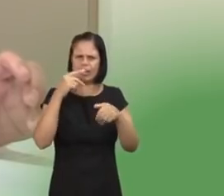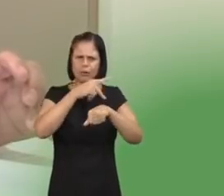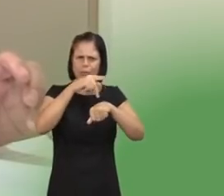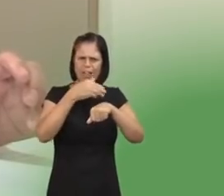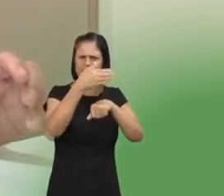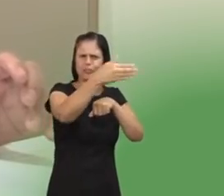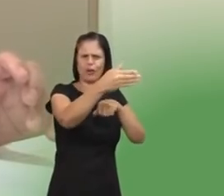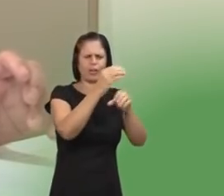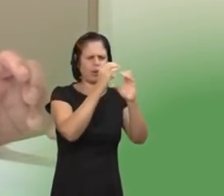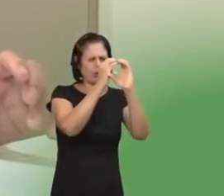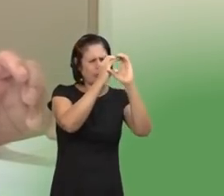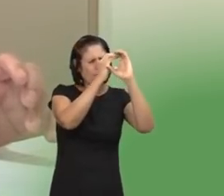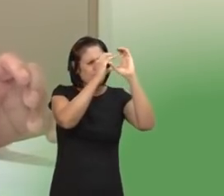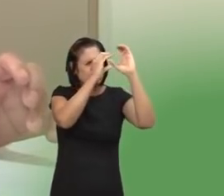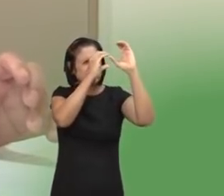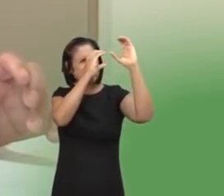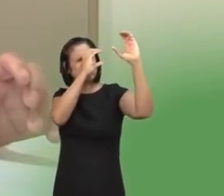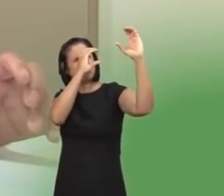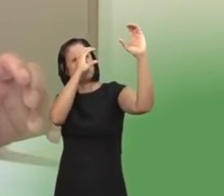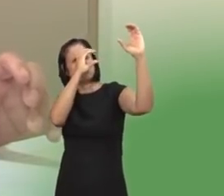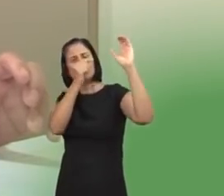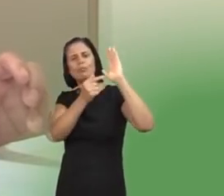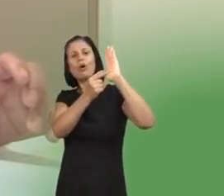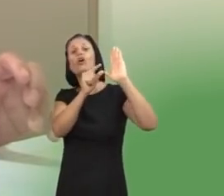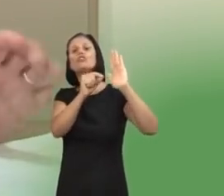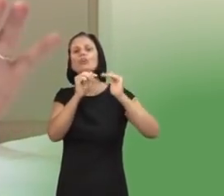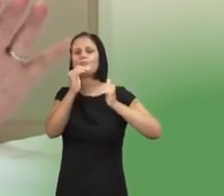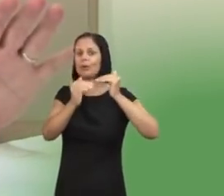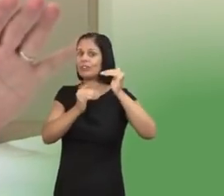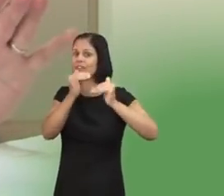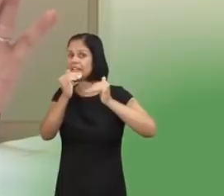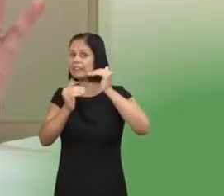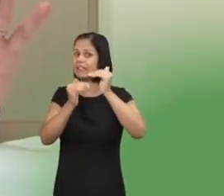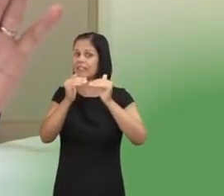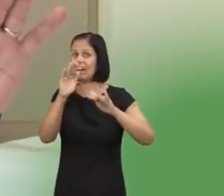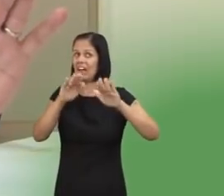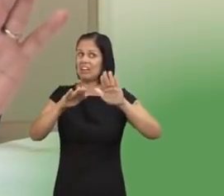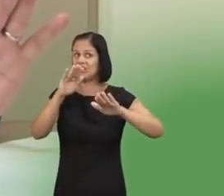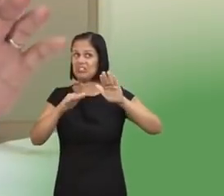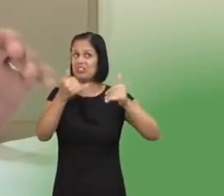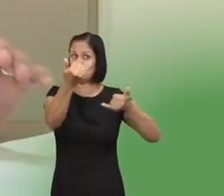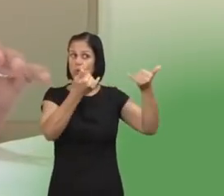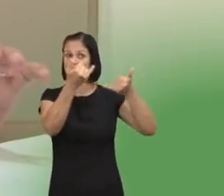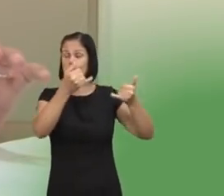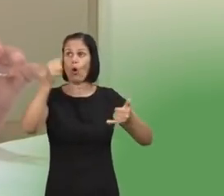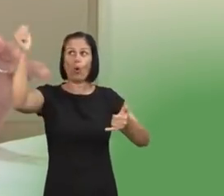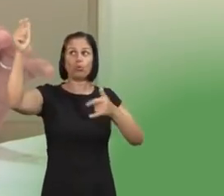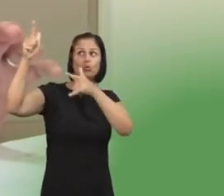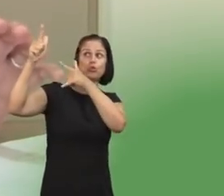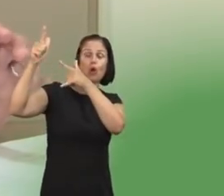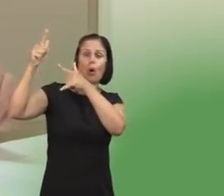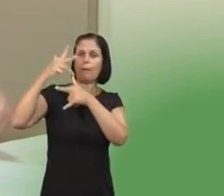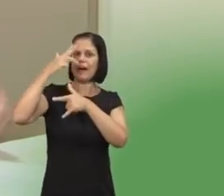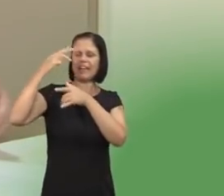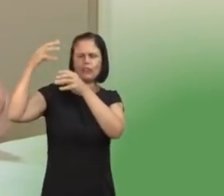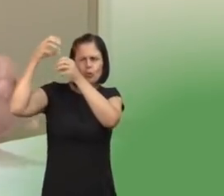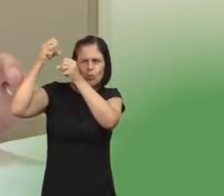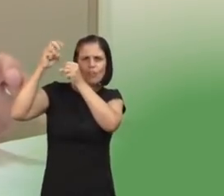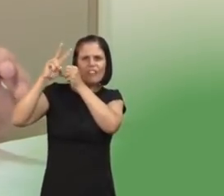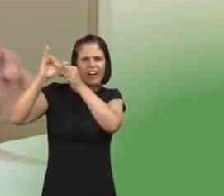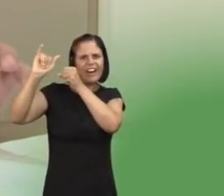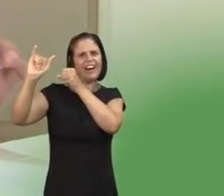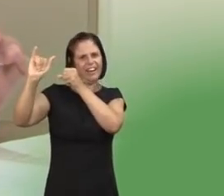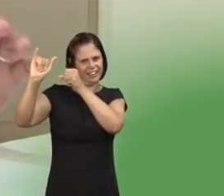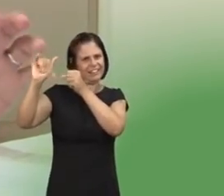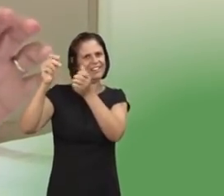nos dar informações sobre isso, como um processo em que de vez em quando chega uma notícia aí, o sol está ameaçando